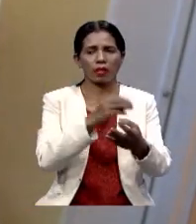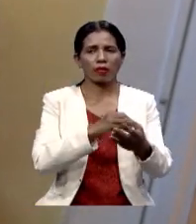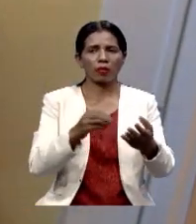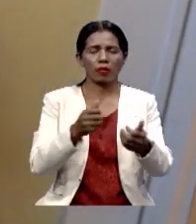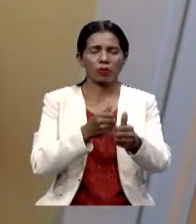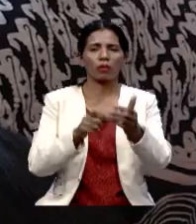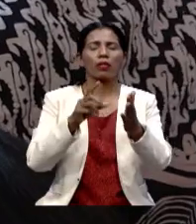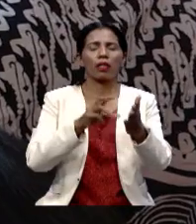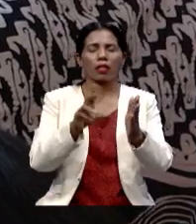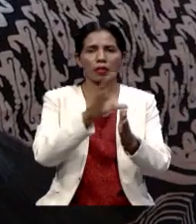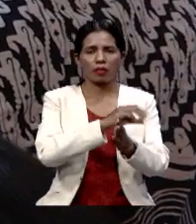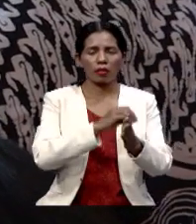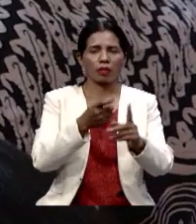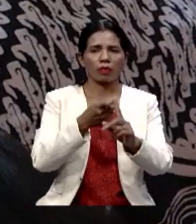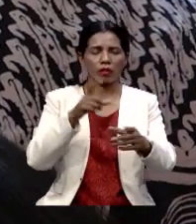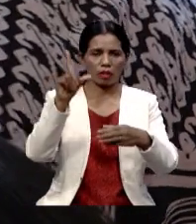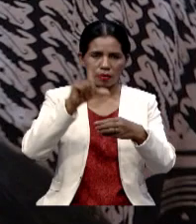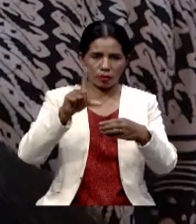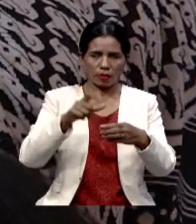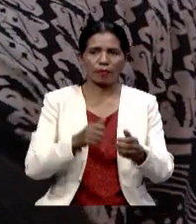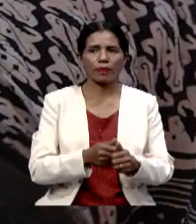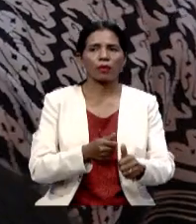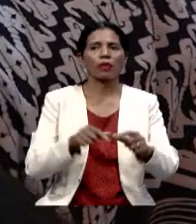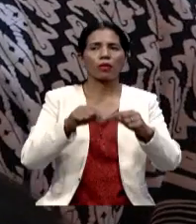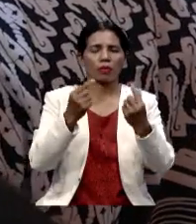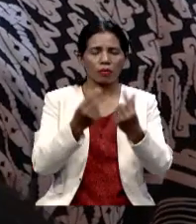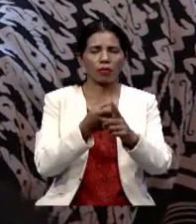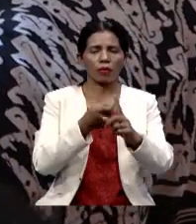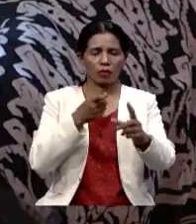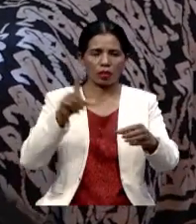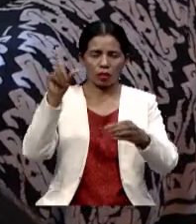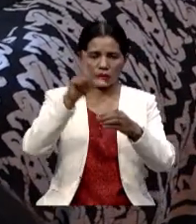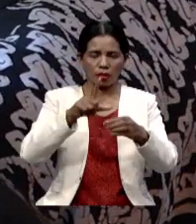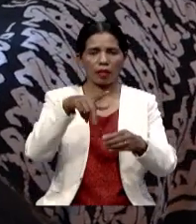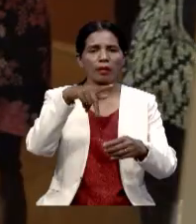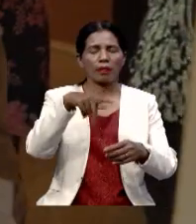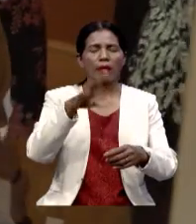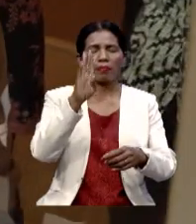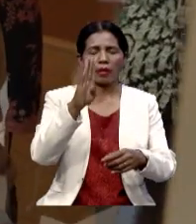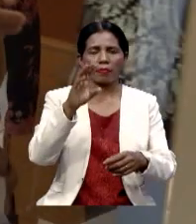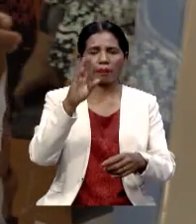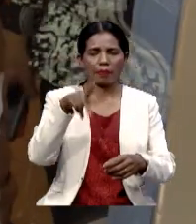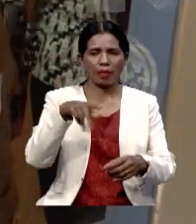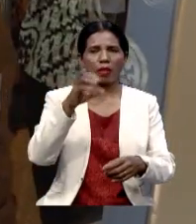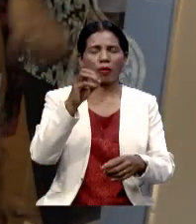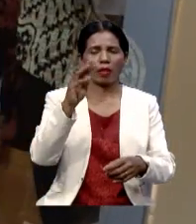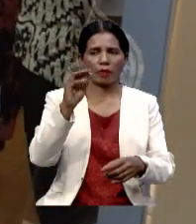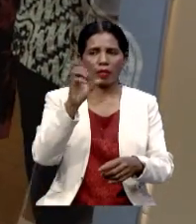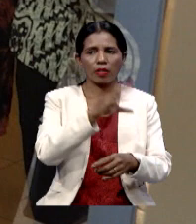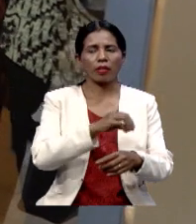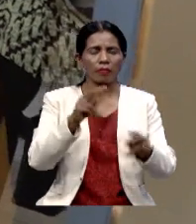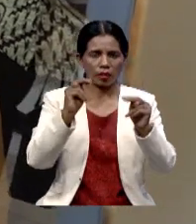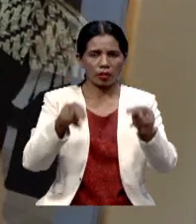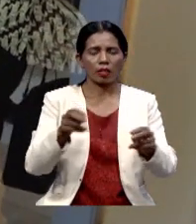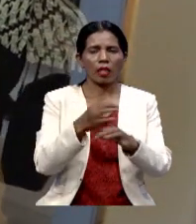tu requisito husi laboratório nian. Tura equipa delegação husi laboratorium BPOM Indonesia, governo Timor-Leste precisa